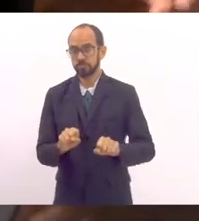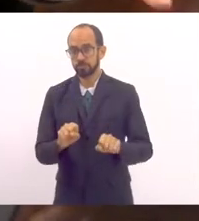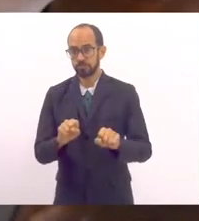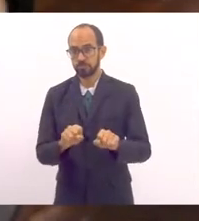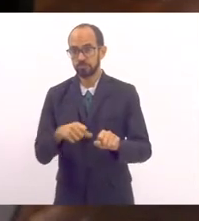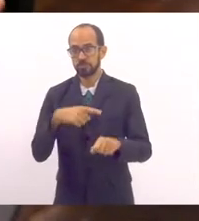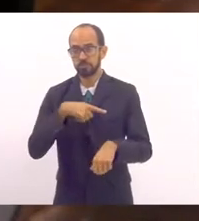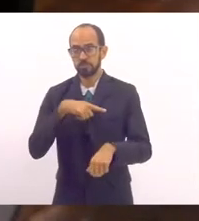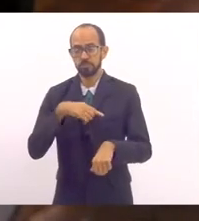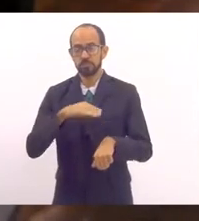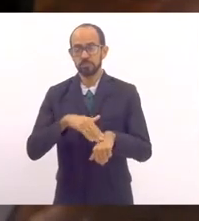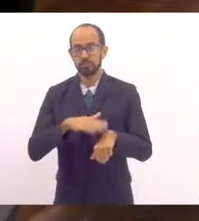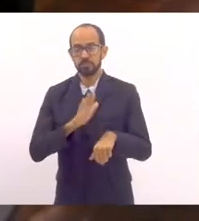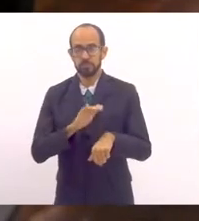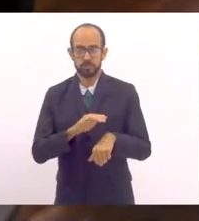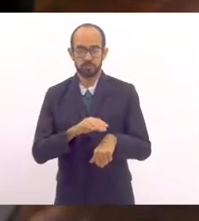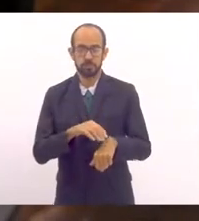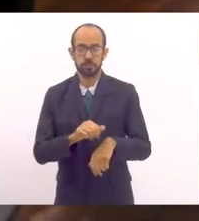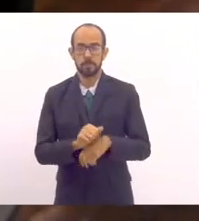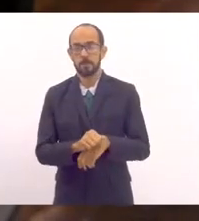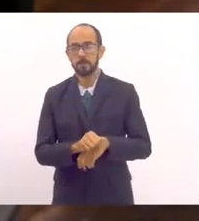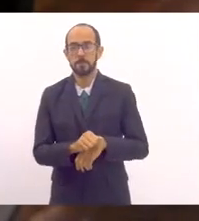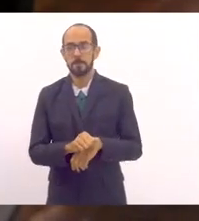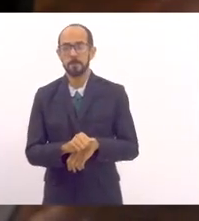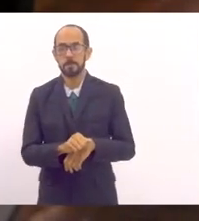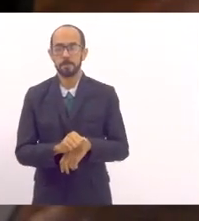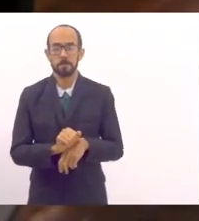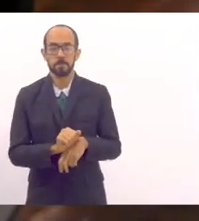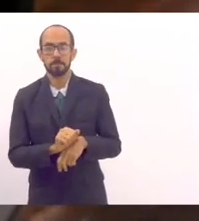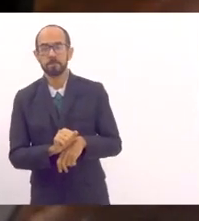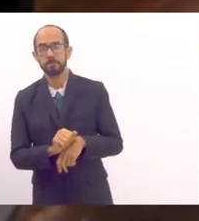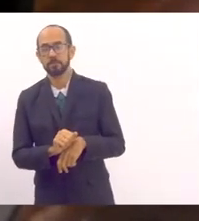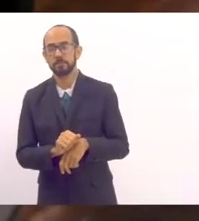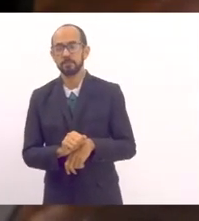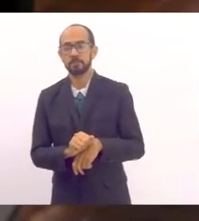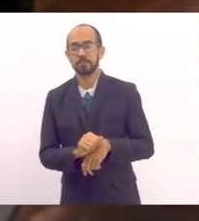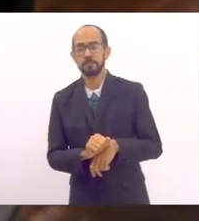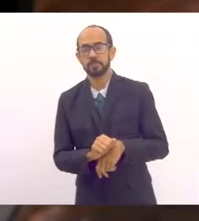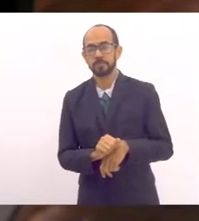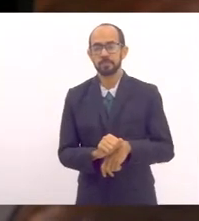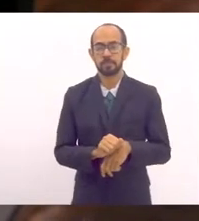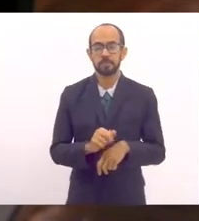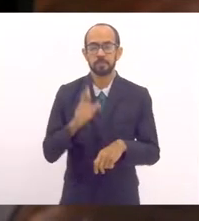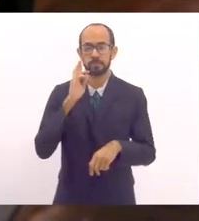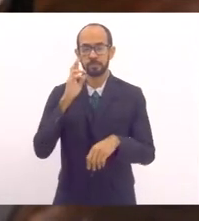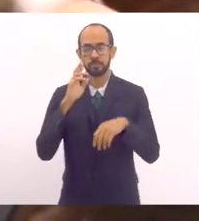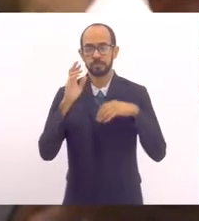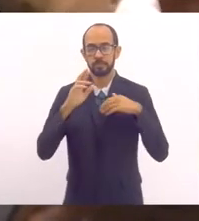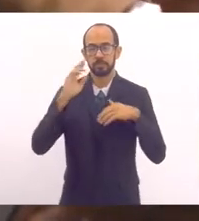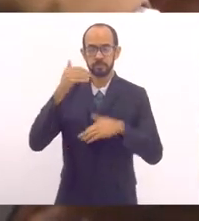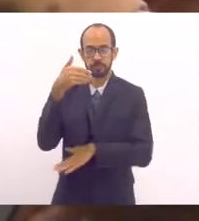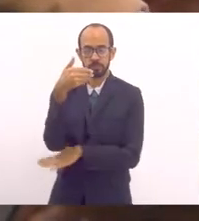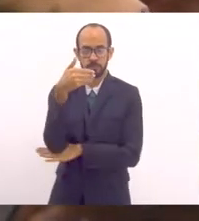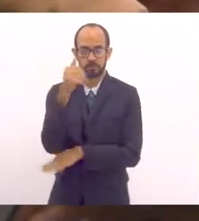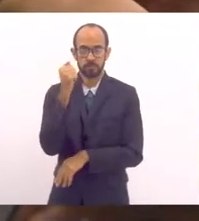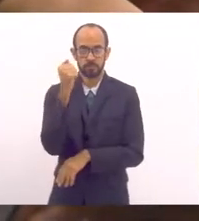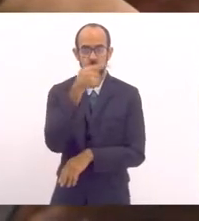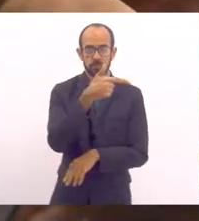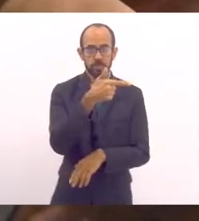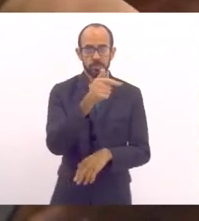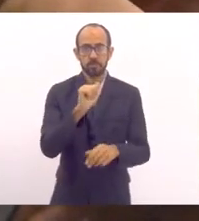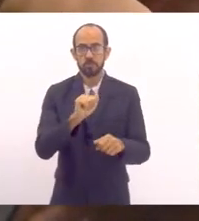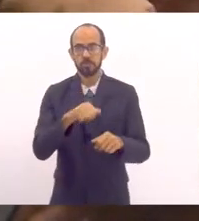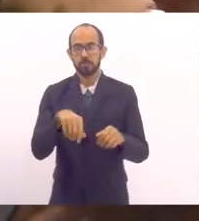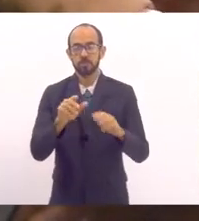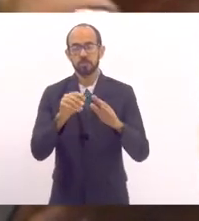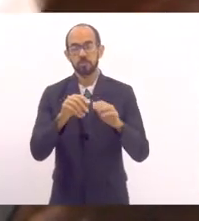mais, e aí a BIH pode até me ajudar nisso, a gente tem muito mais empreendedores do que aqueles que estão no